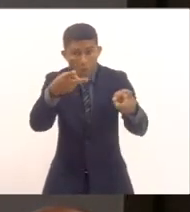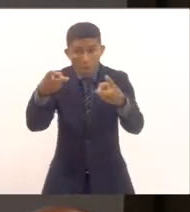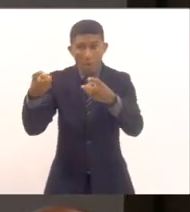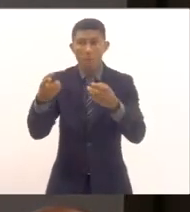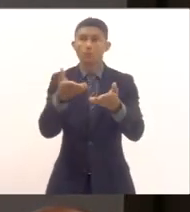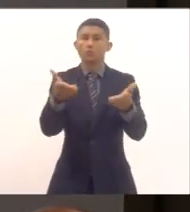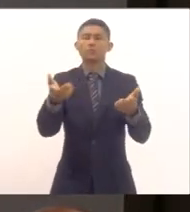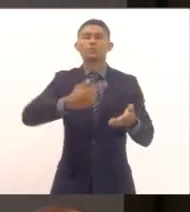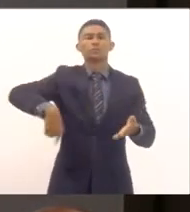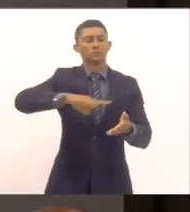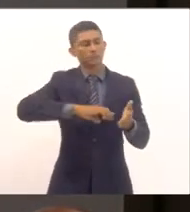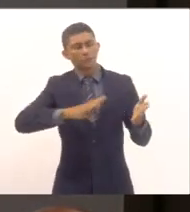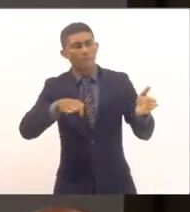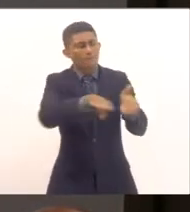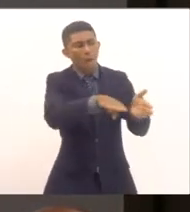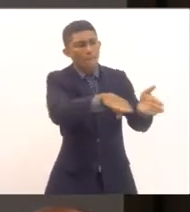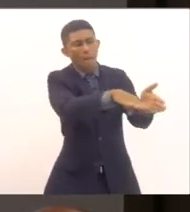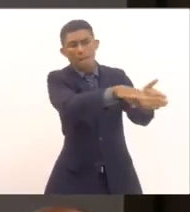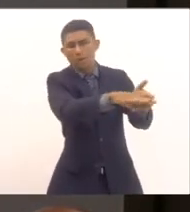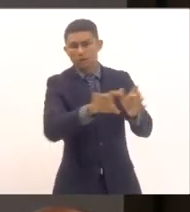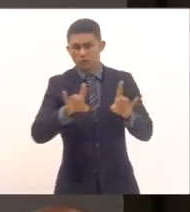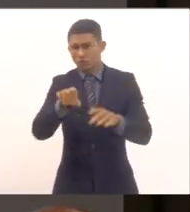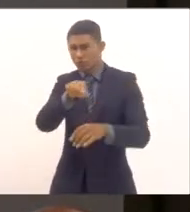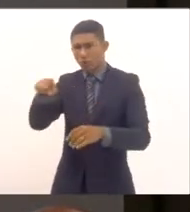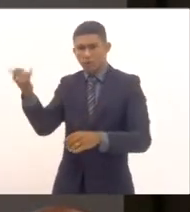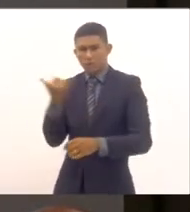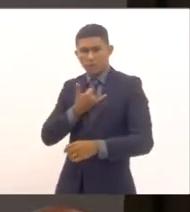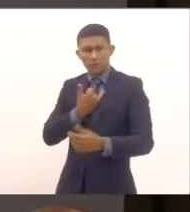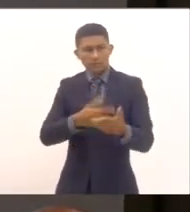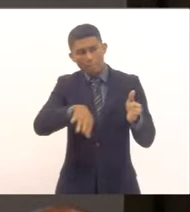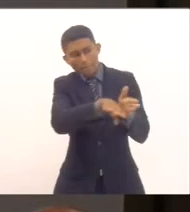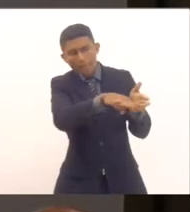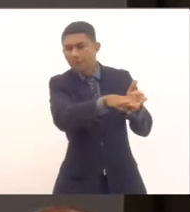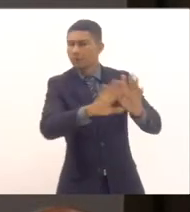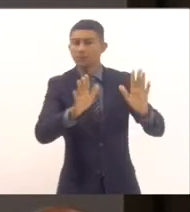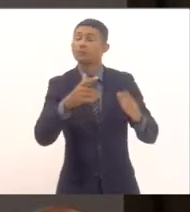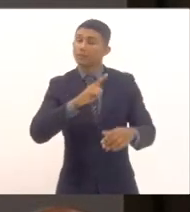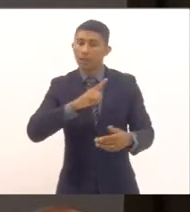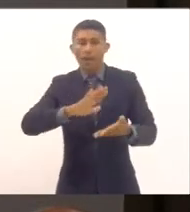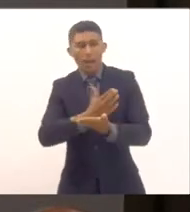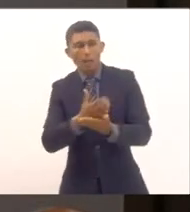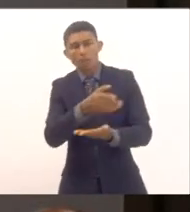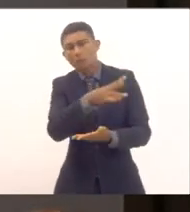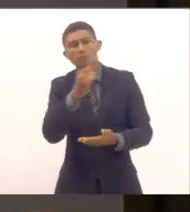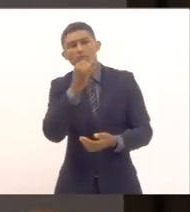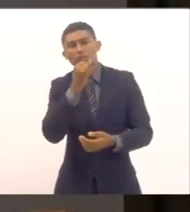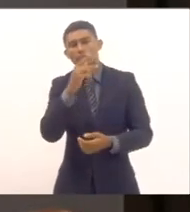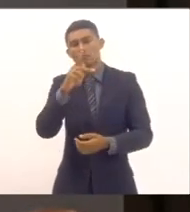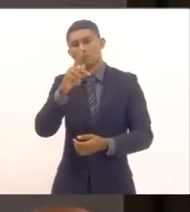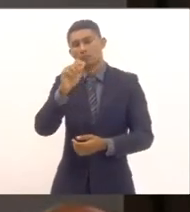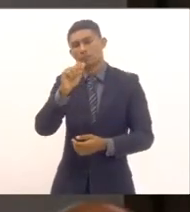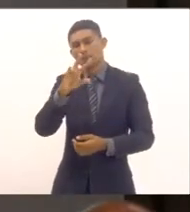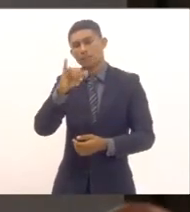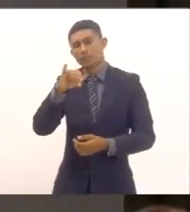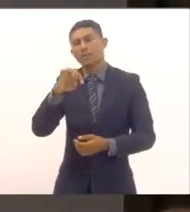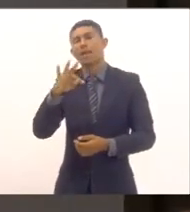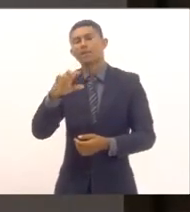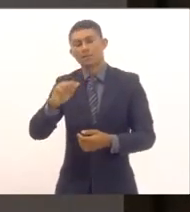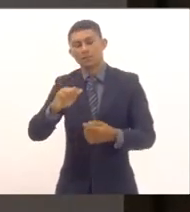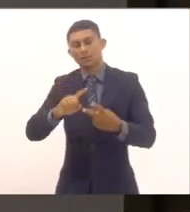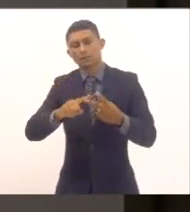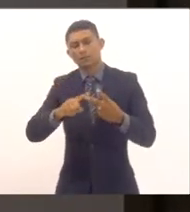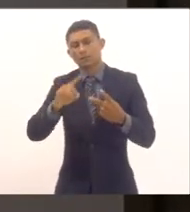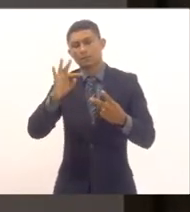nas estações passadas pela SuperVia de outras Estações aqui ou paciência é Tancredo